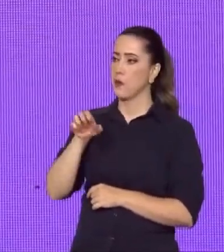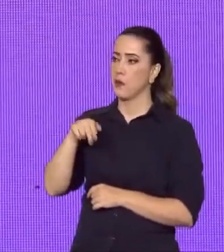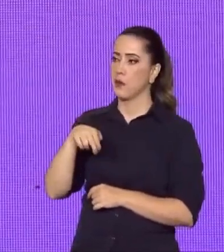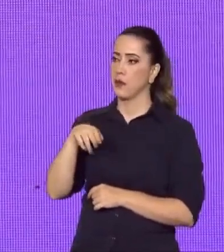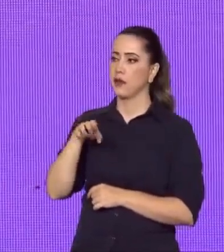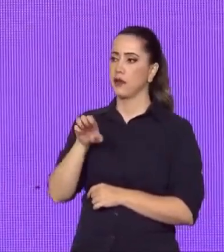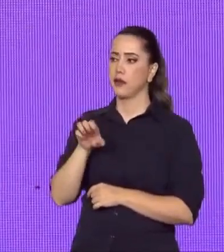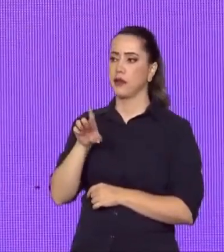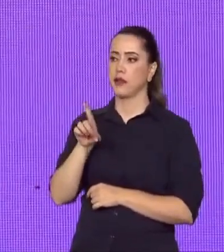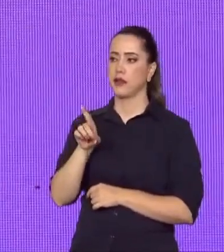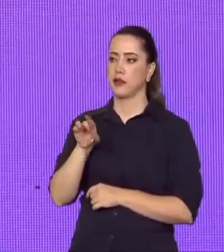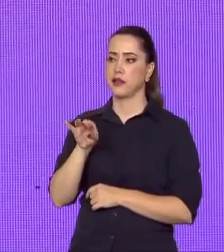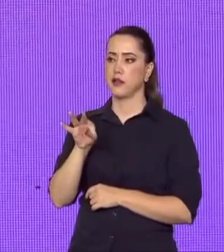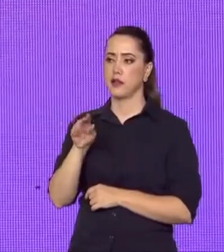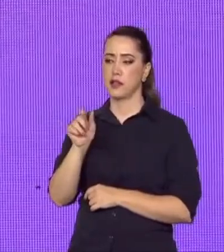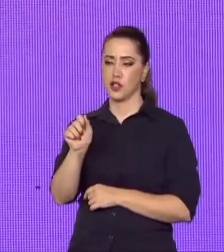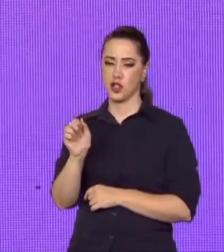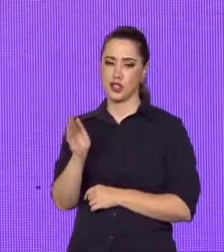amo muito.